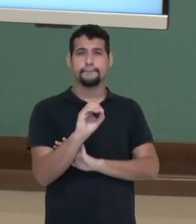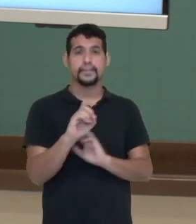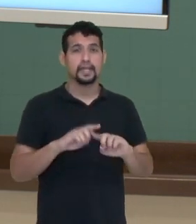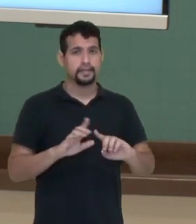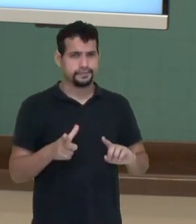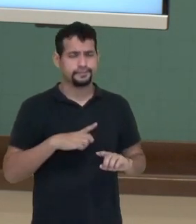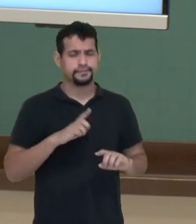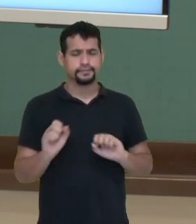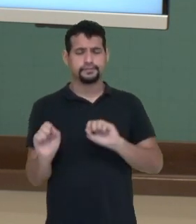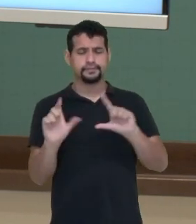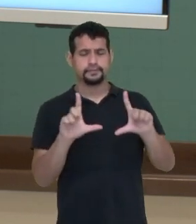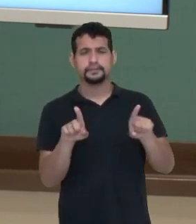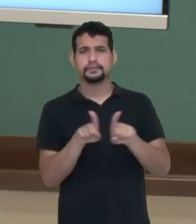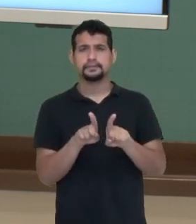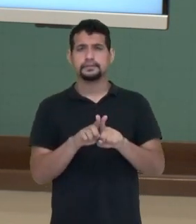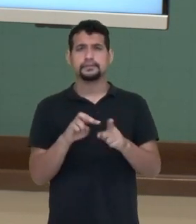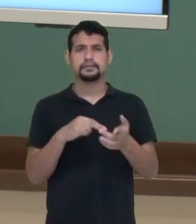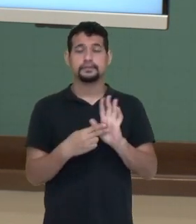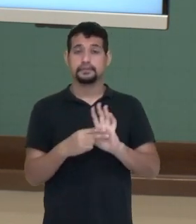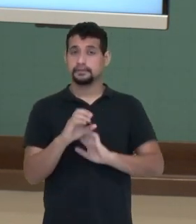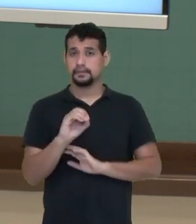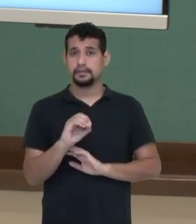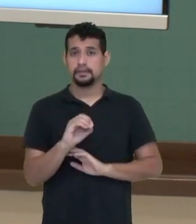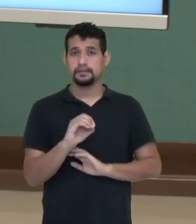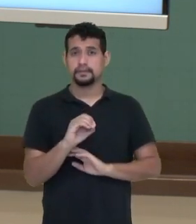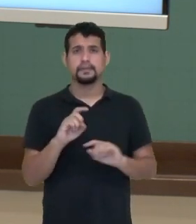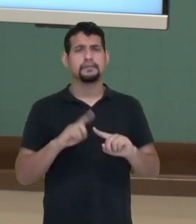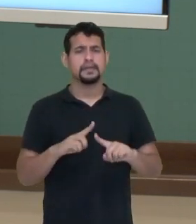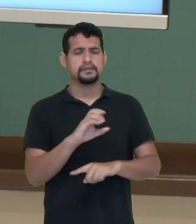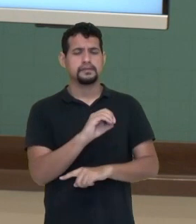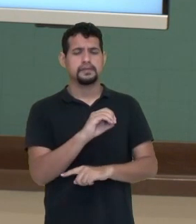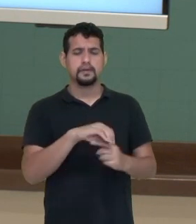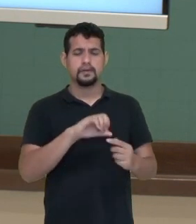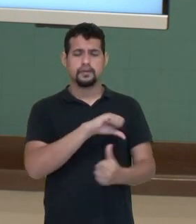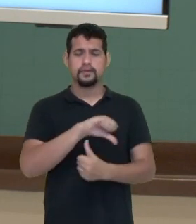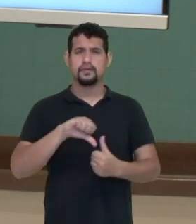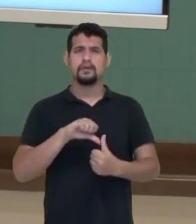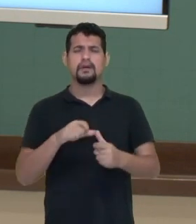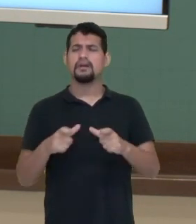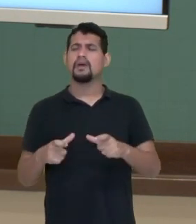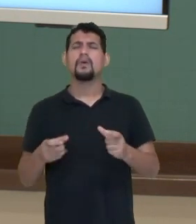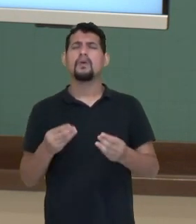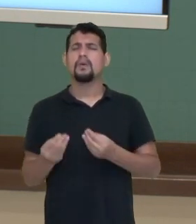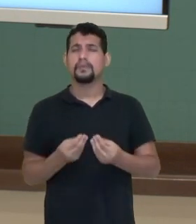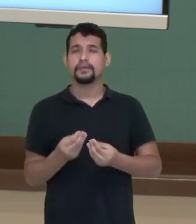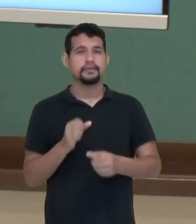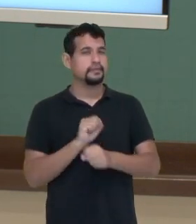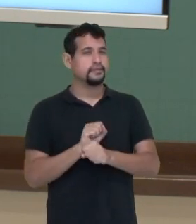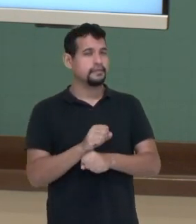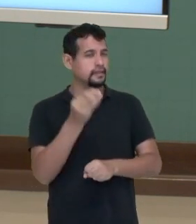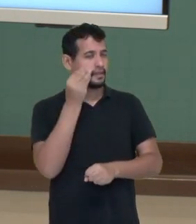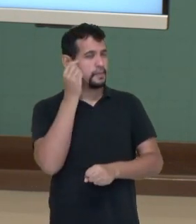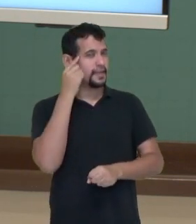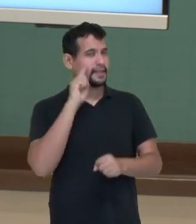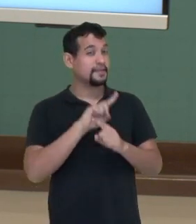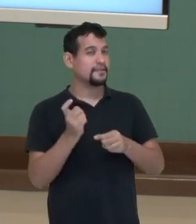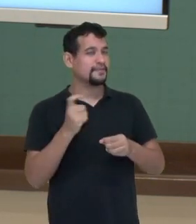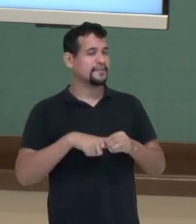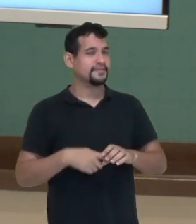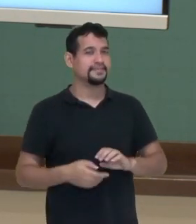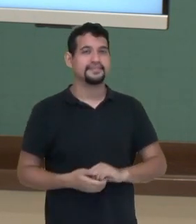a imagem, o que sai tem que ser 0. Então esse 0 eu troco no lugar de quem? Eu vou dar um tempinho para você pensar e já